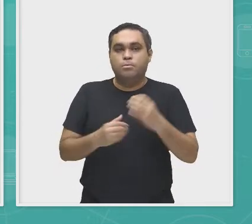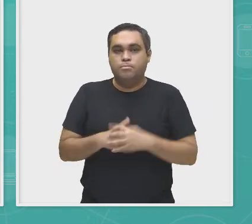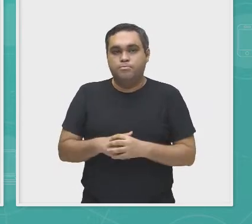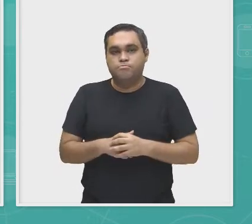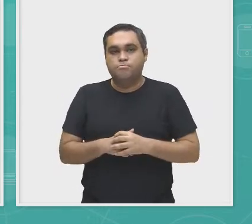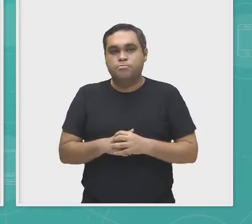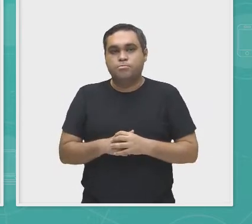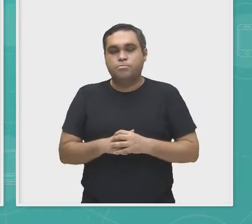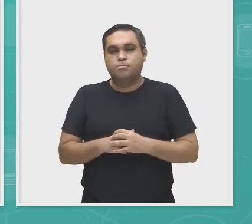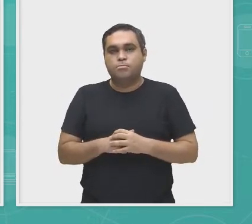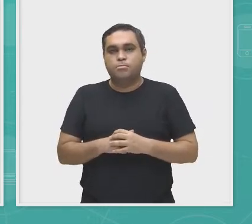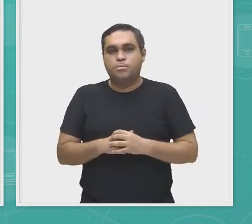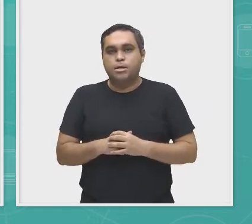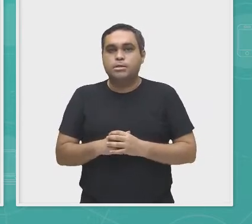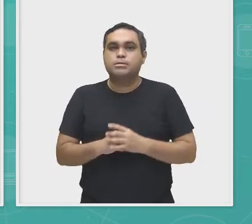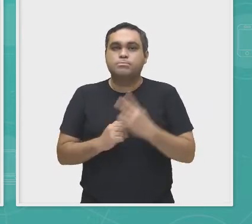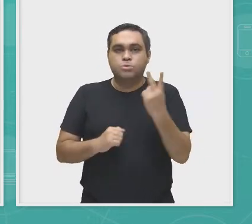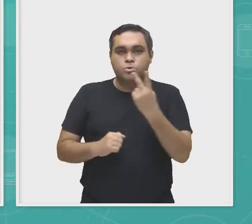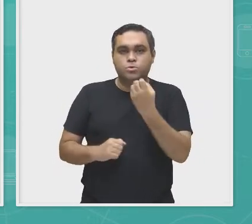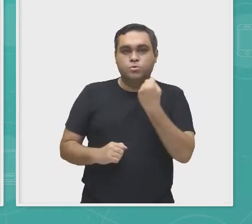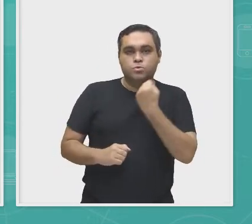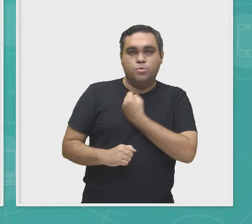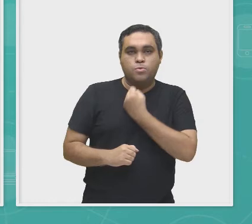Como se tratam, né, de dois números, né,